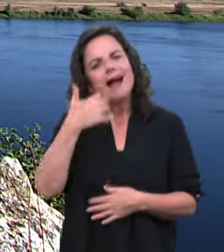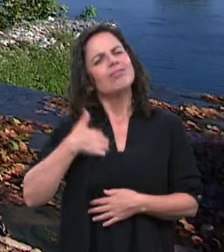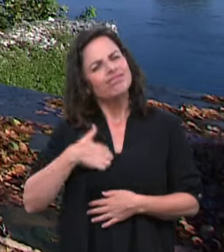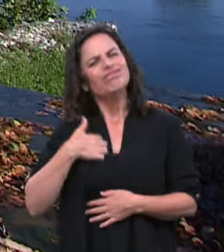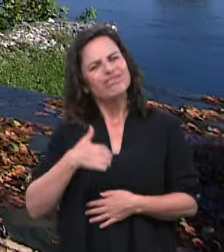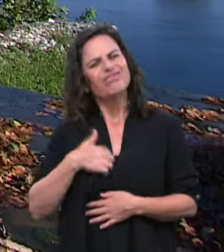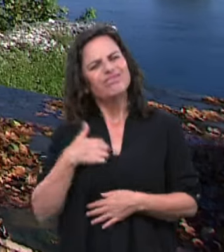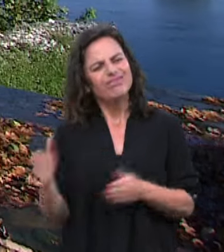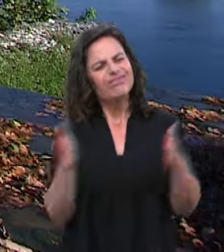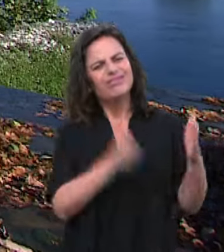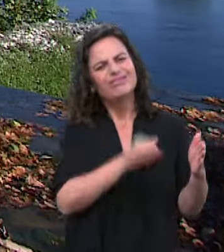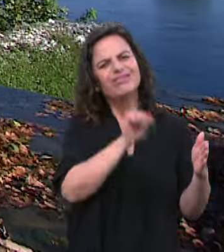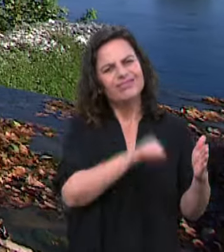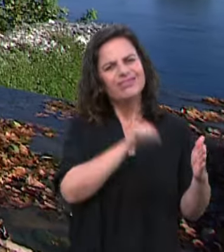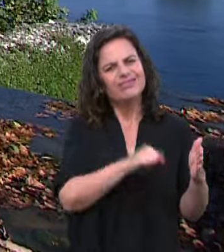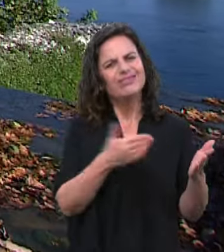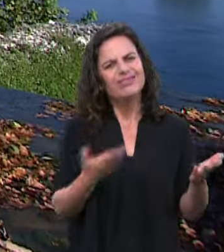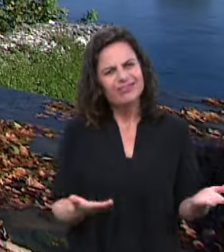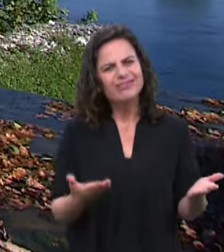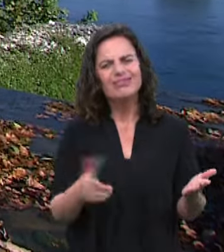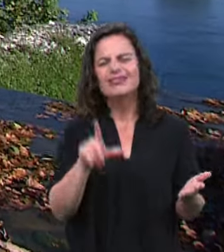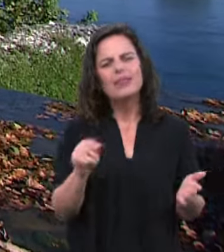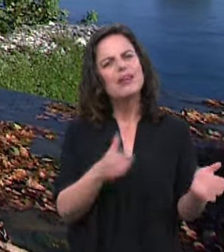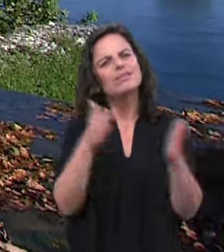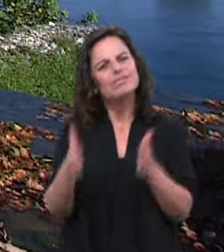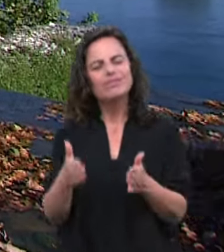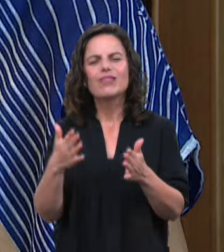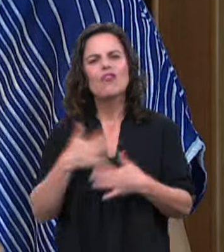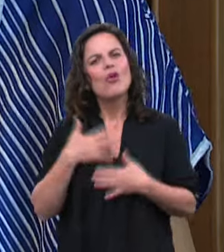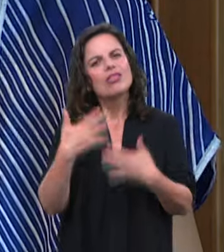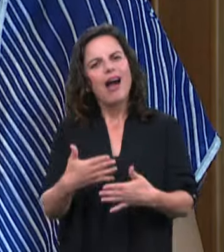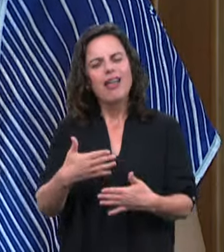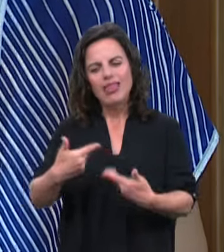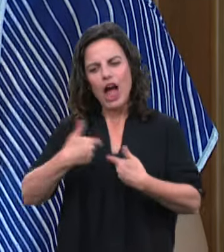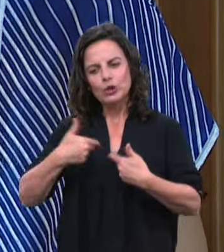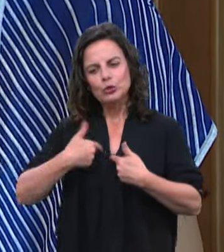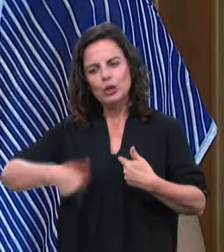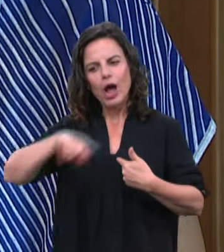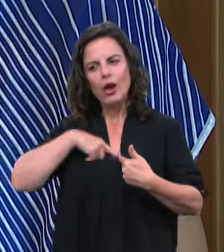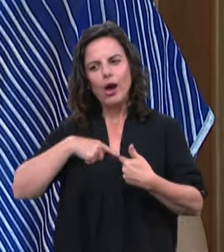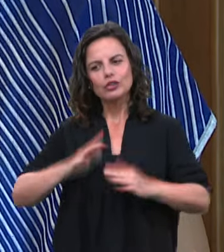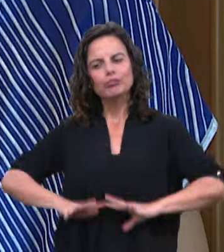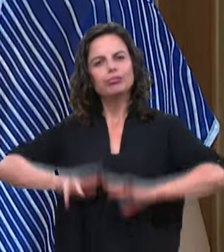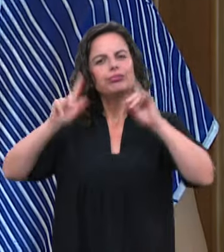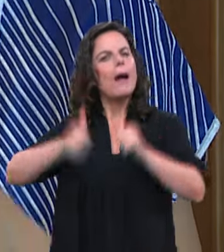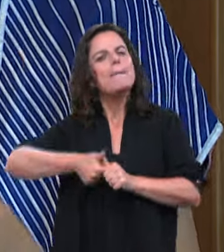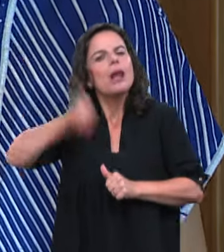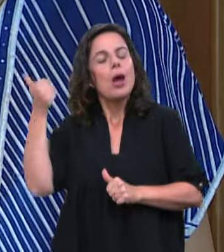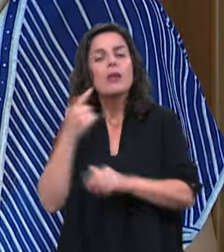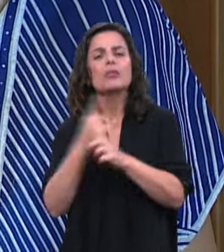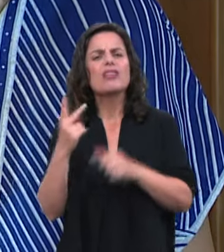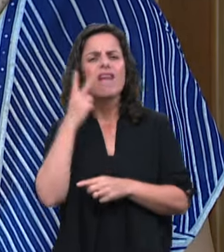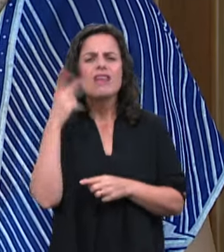orgulhosos, por um lado, e com vontade de sermos melhores também por outro, porque com